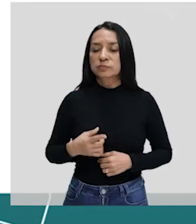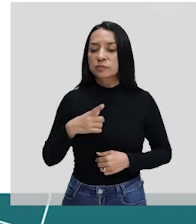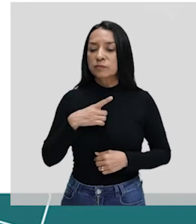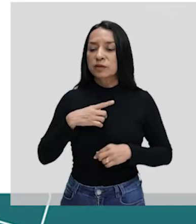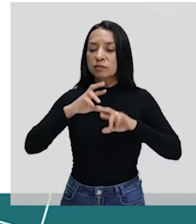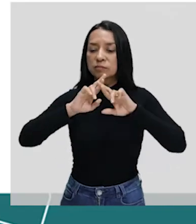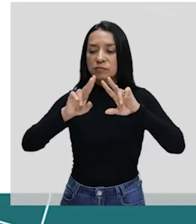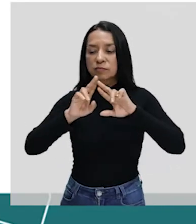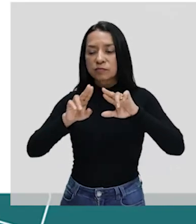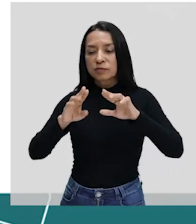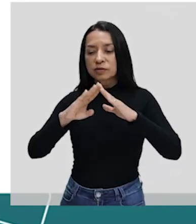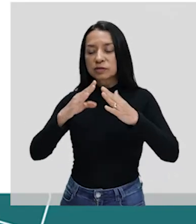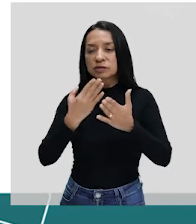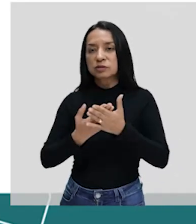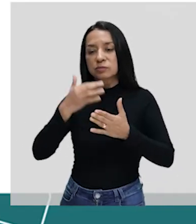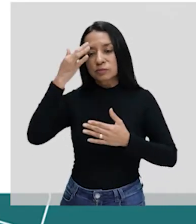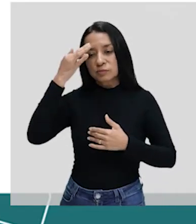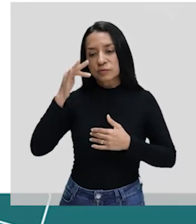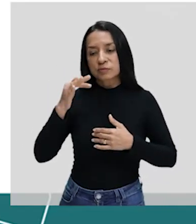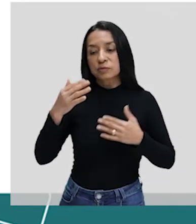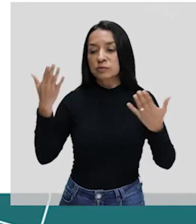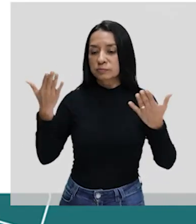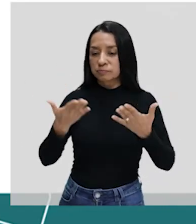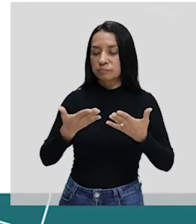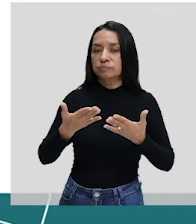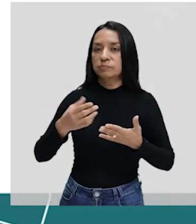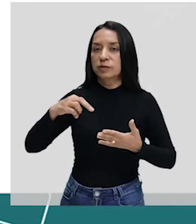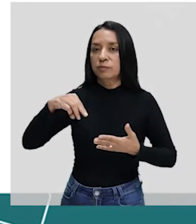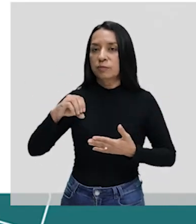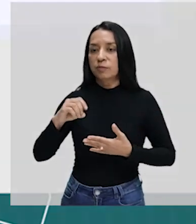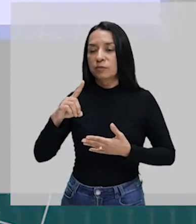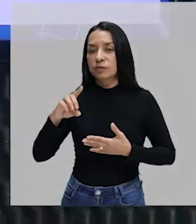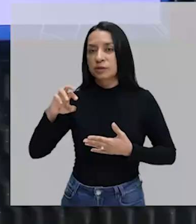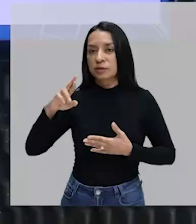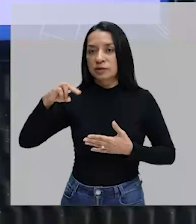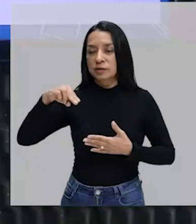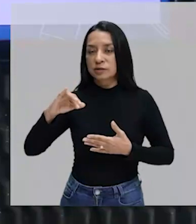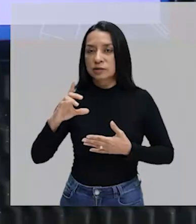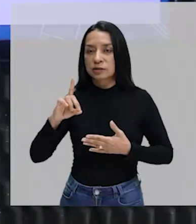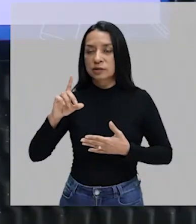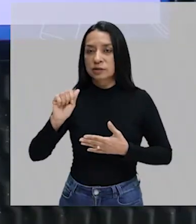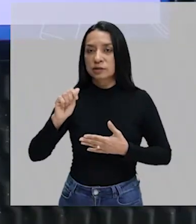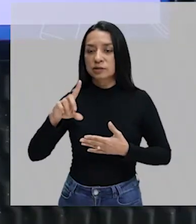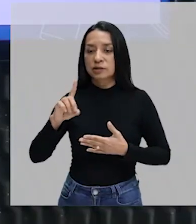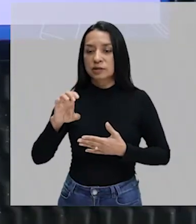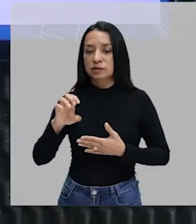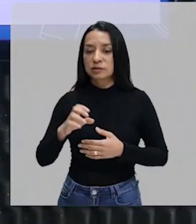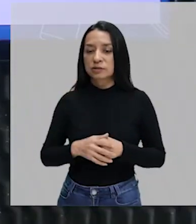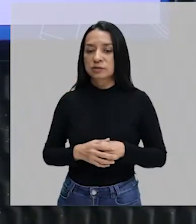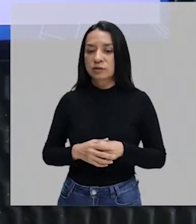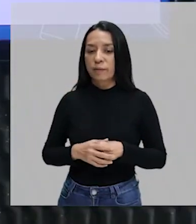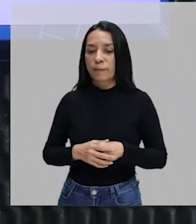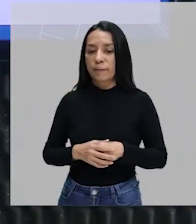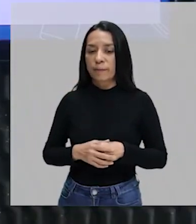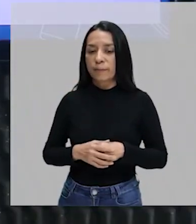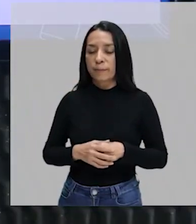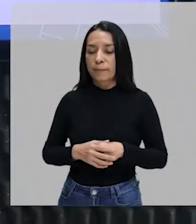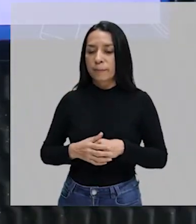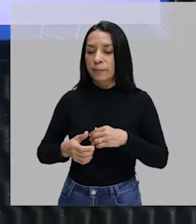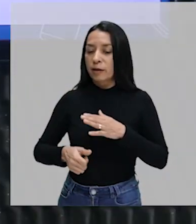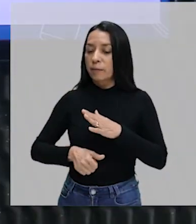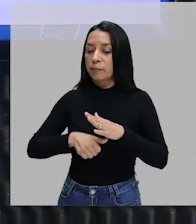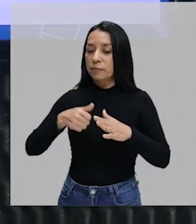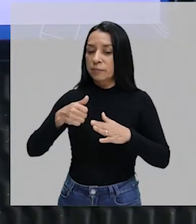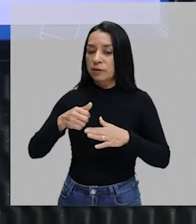várias escolas filosóficas na modernidade. A escola racionalista é a primeira, com as